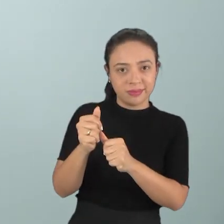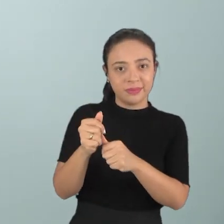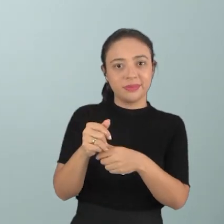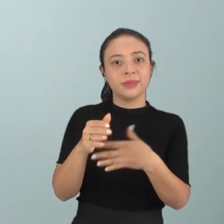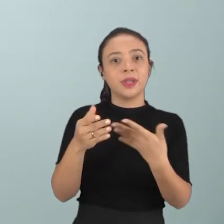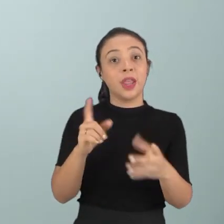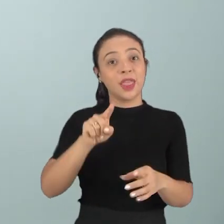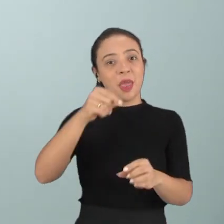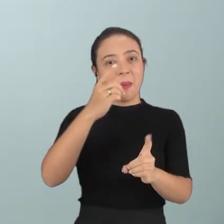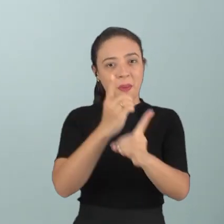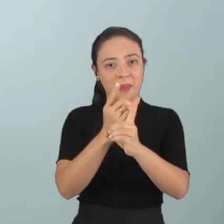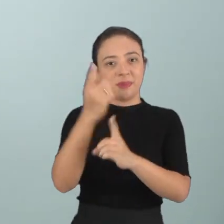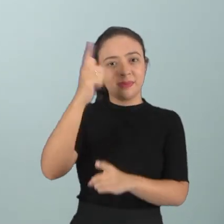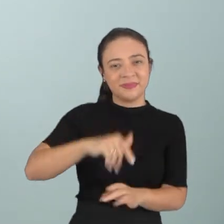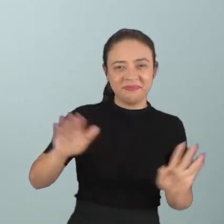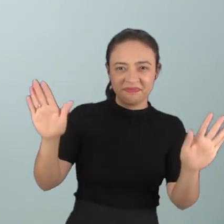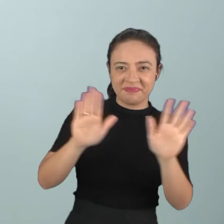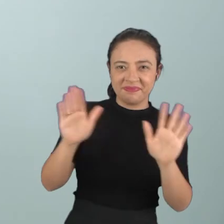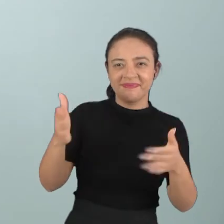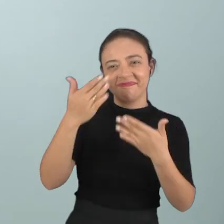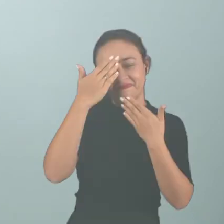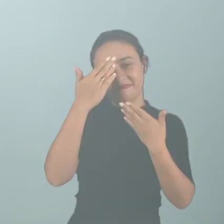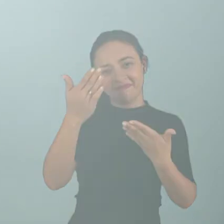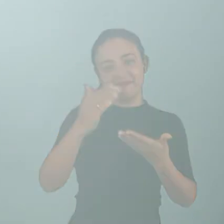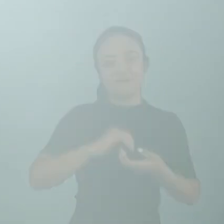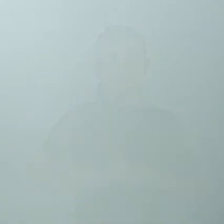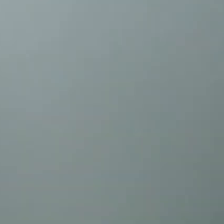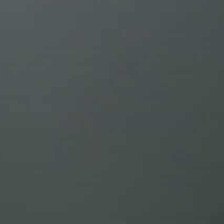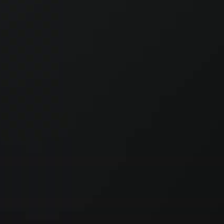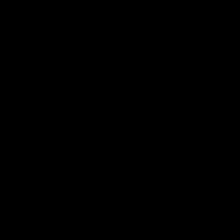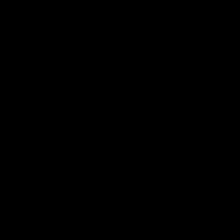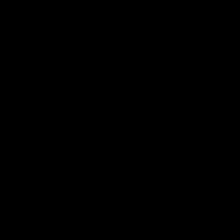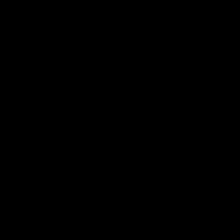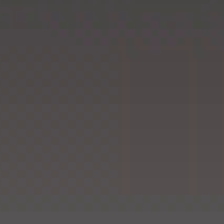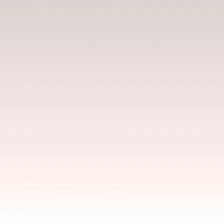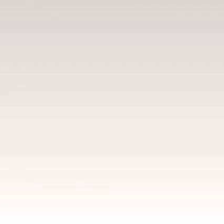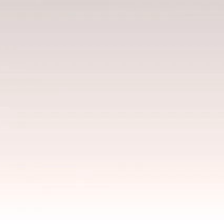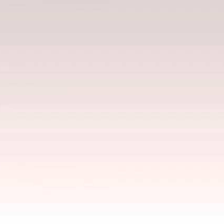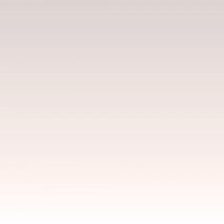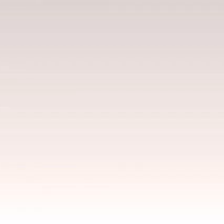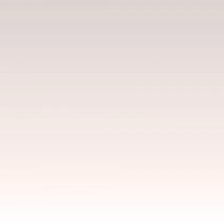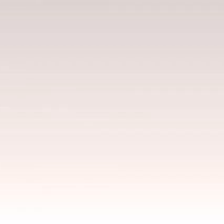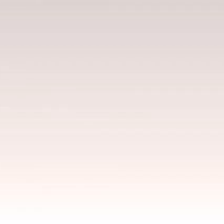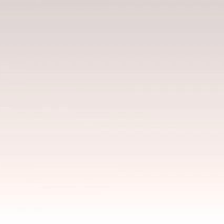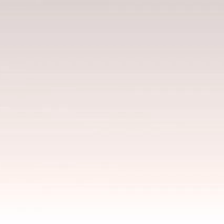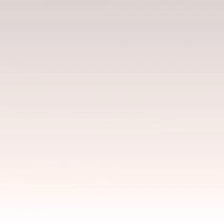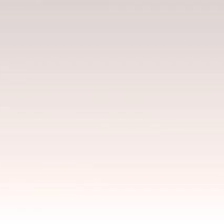vamos nos encontrar na próxima. Até lá e muito obrigada!